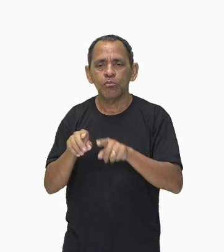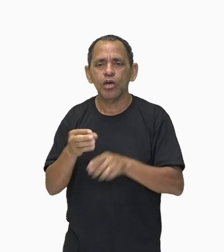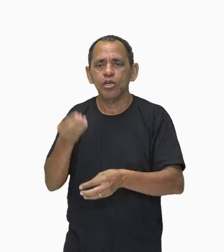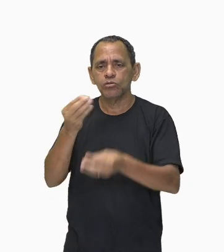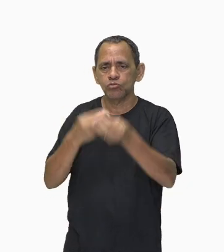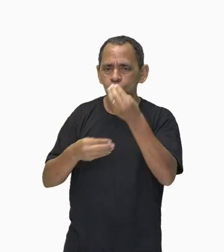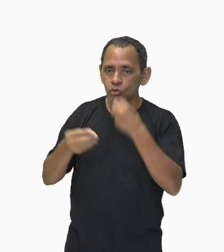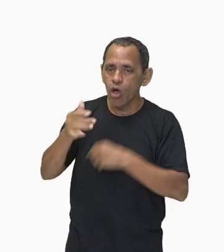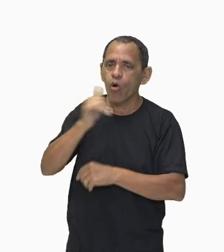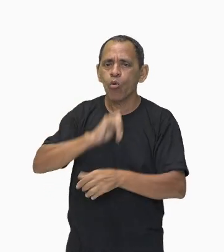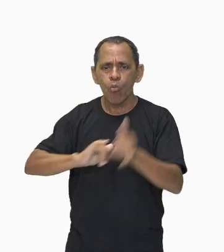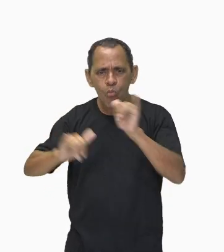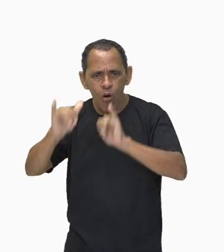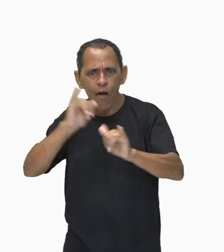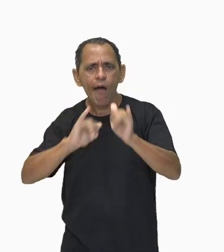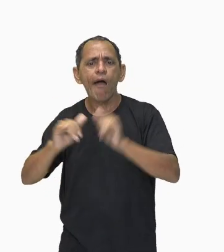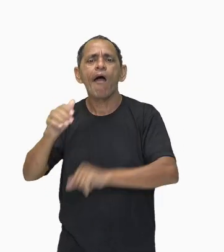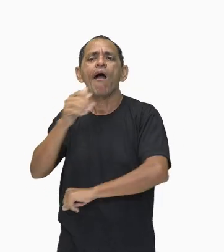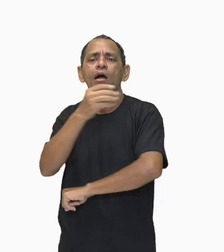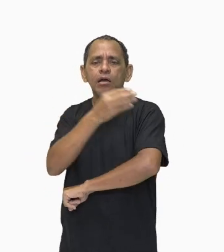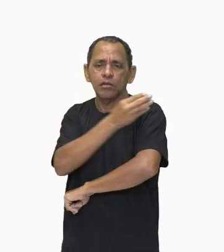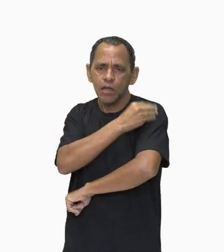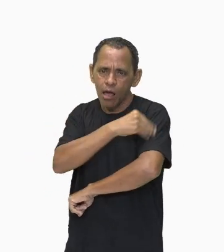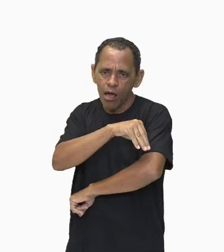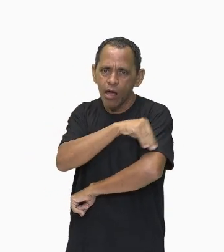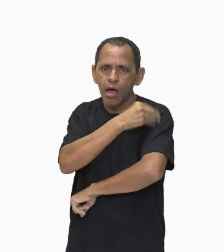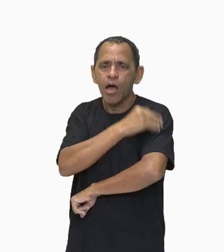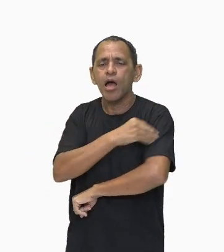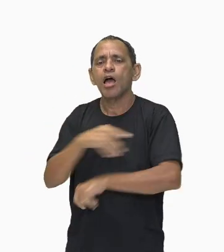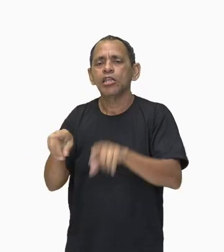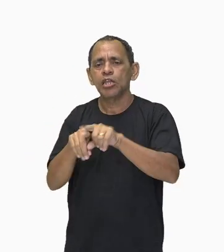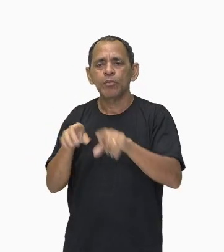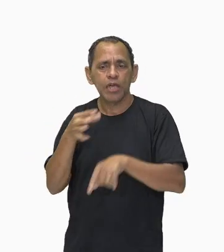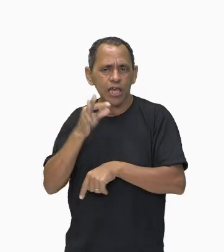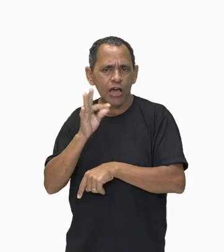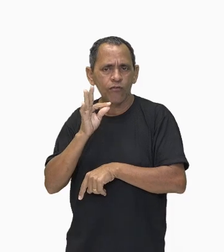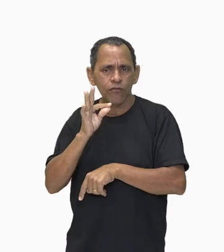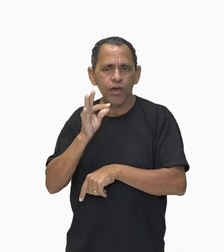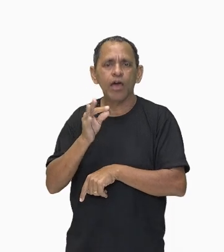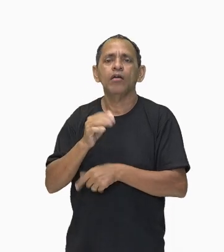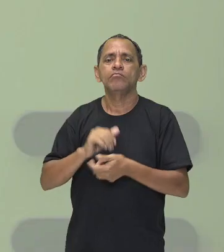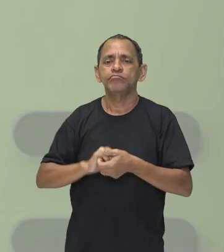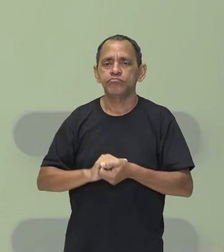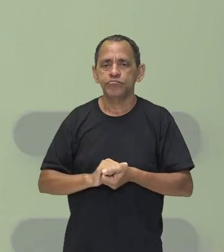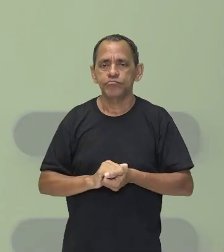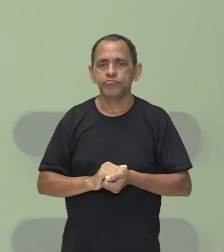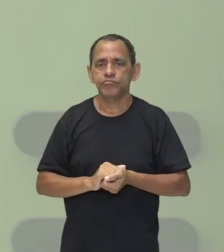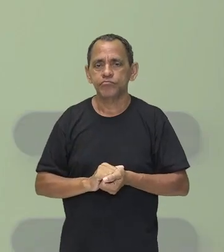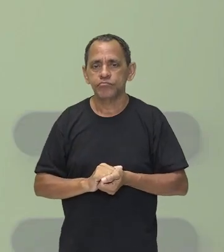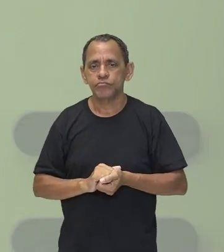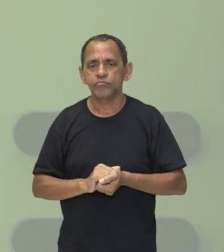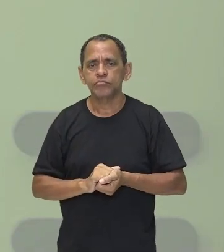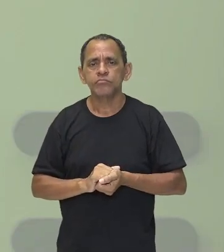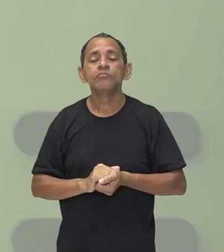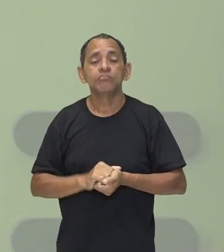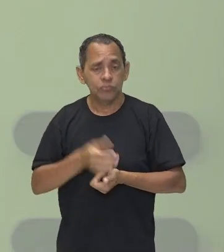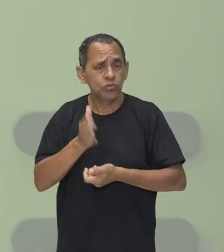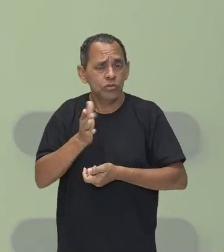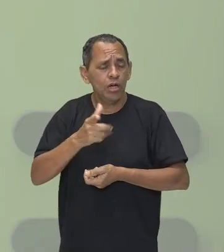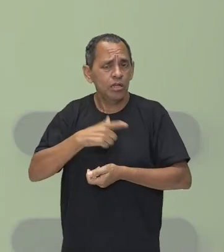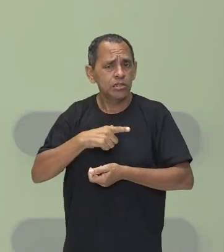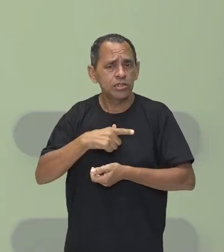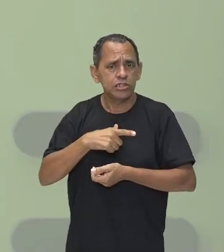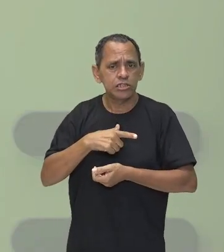cafeína. Sim, consumo excessivo de cafeína. Bebidas alcoólicas a gente já tem uma noção de que é um